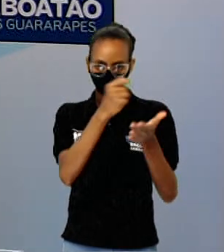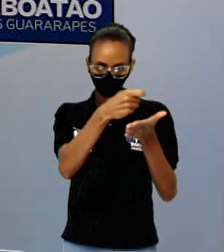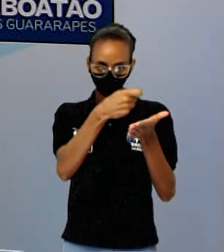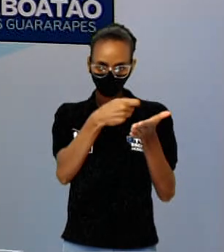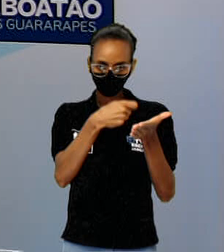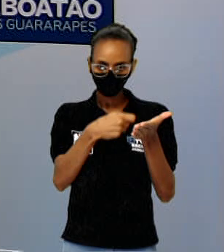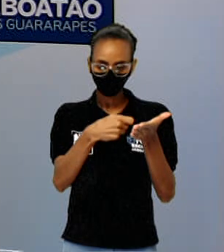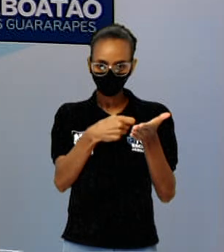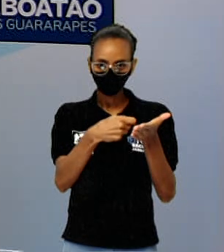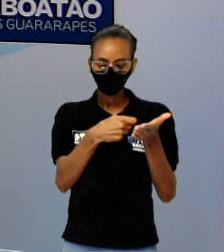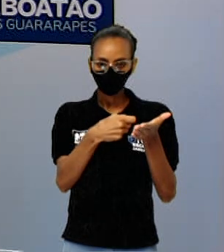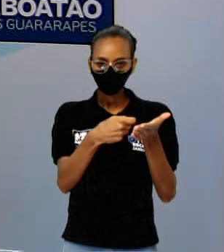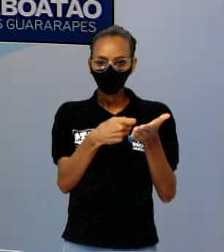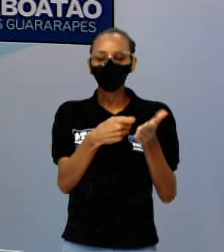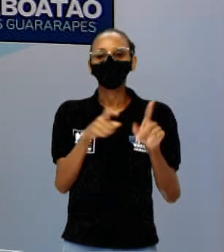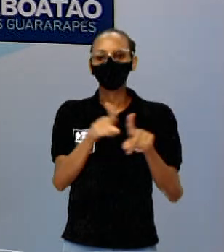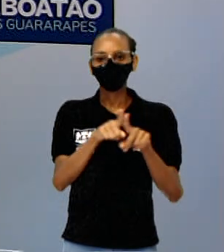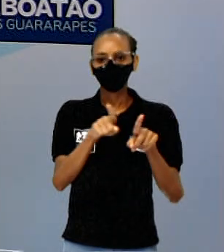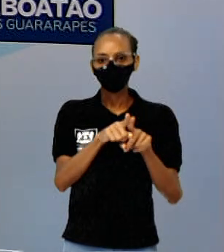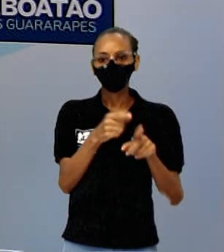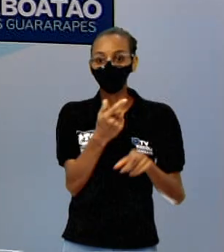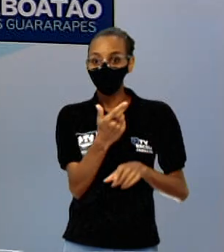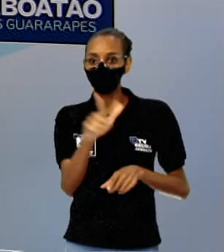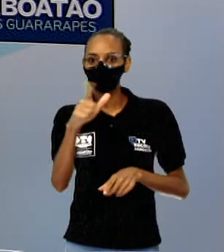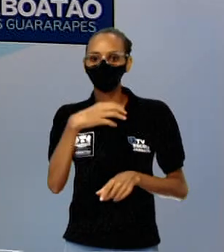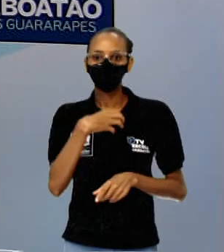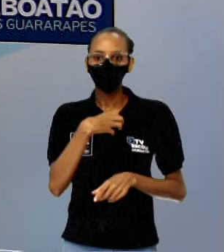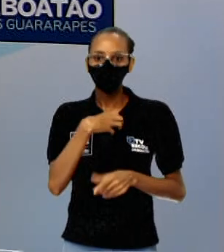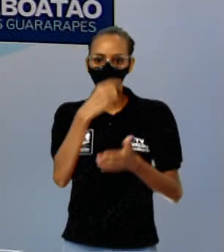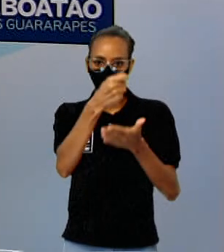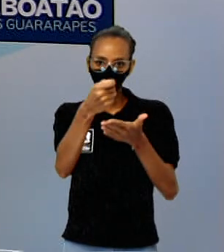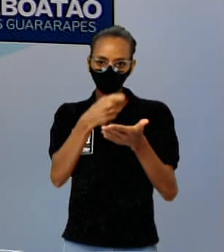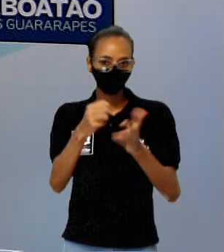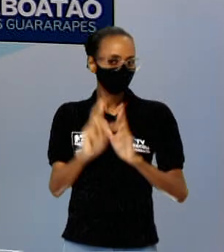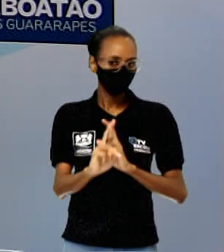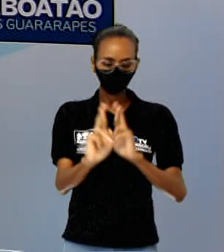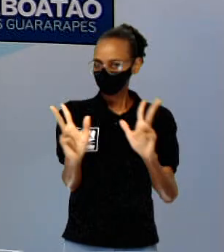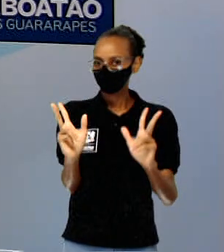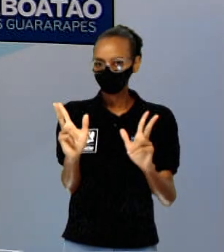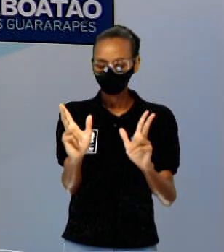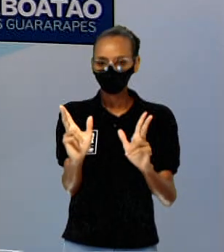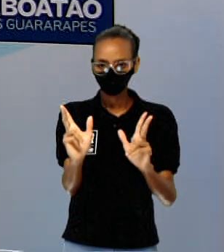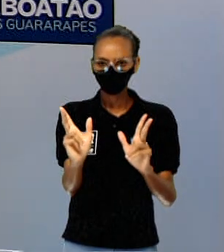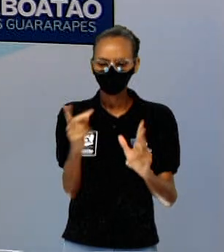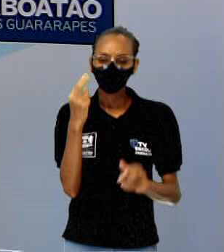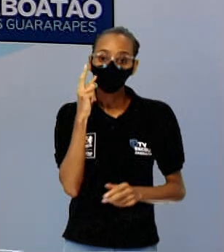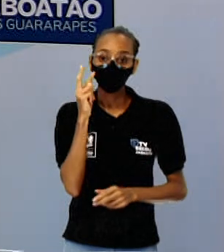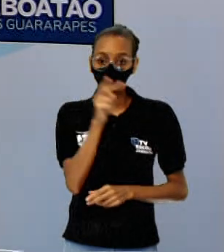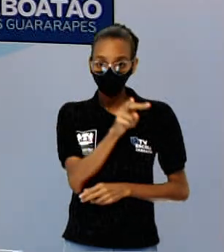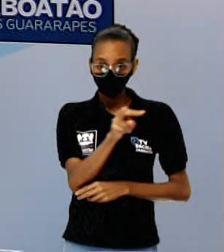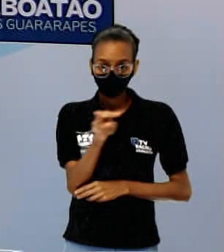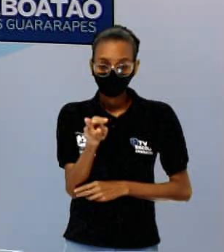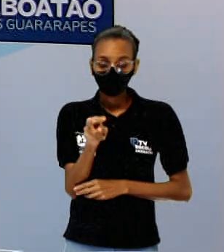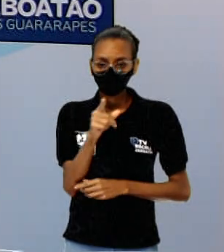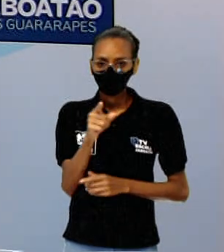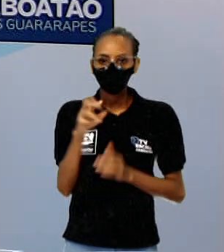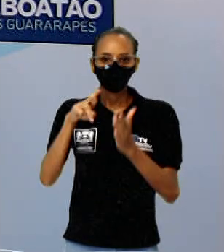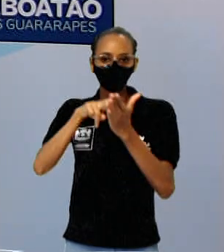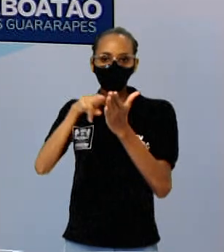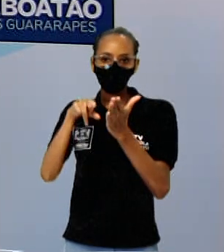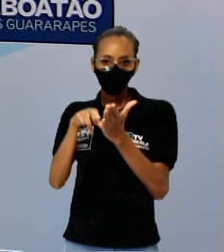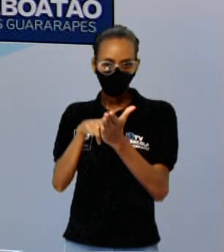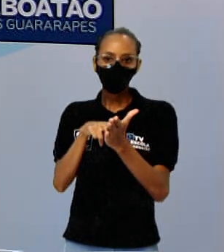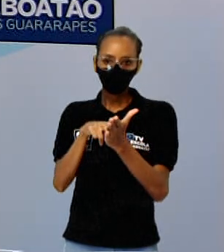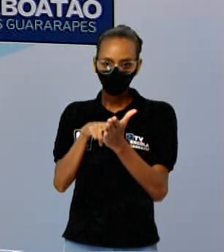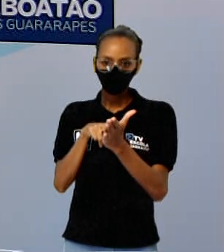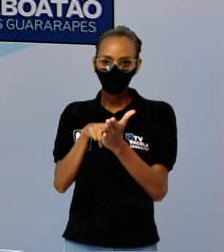jeito. E no participo passado temos outra forma totalmente diferente. Como vocês puderam ver, né, eles não seguem, como eu falei